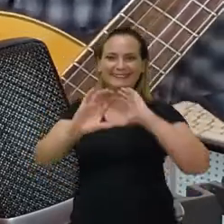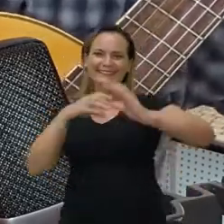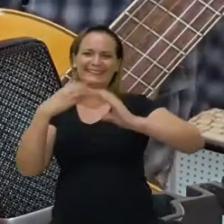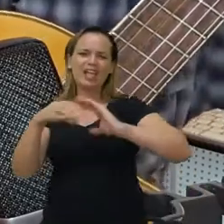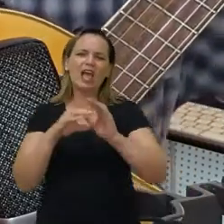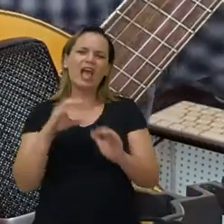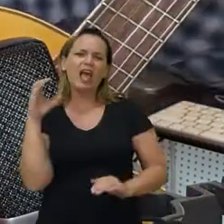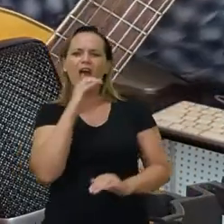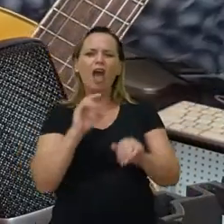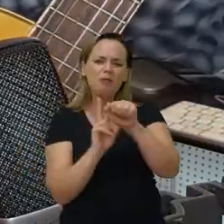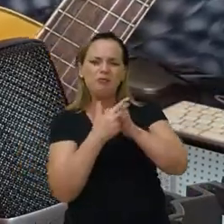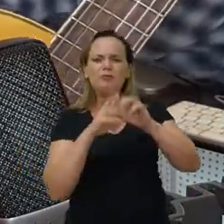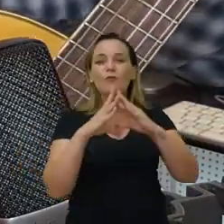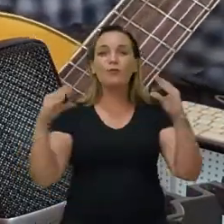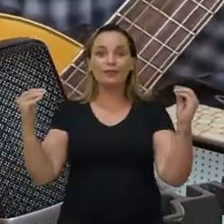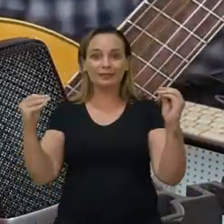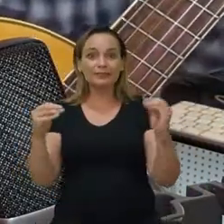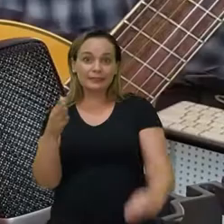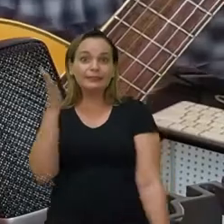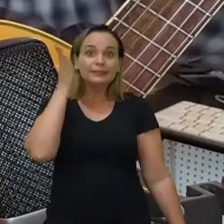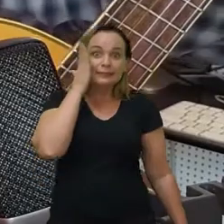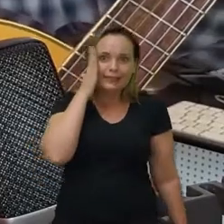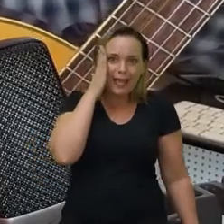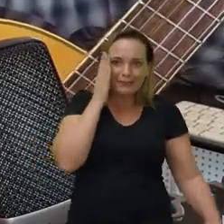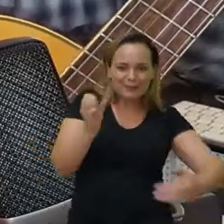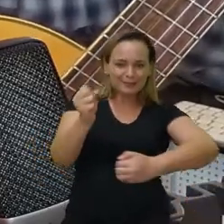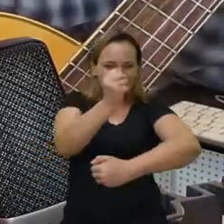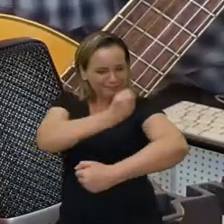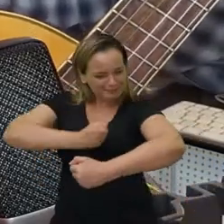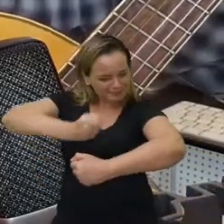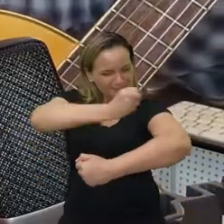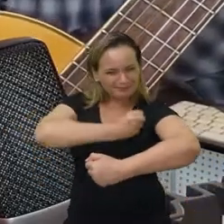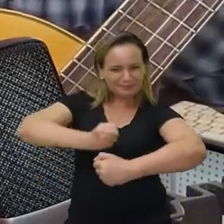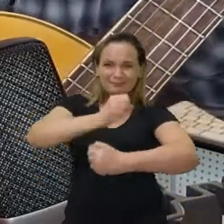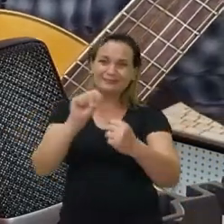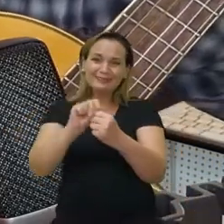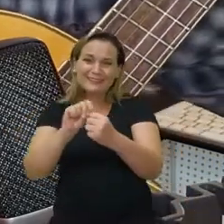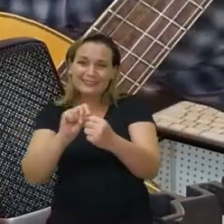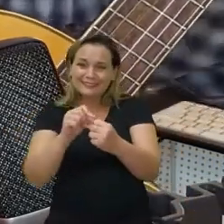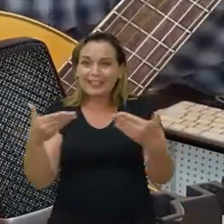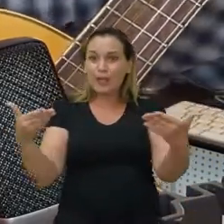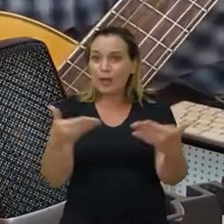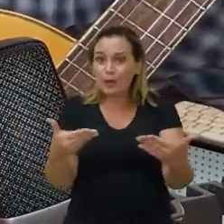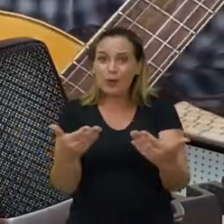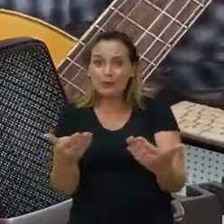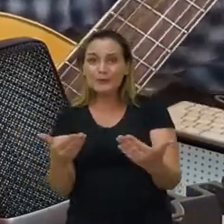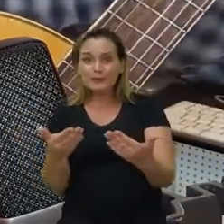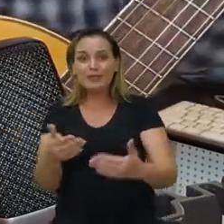esta peste vai embora. Sabe aquele bolo que tal fazer